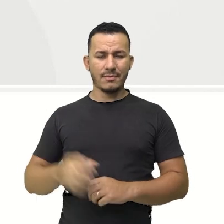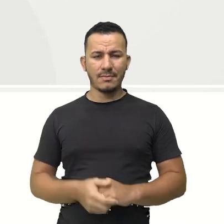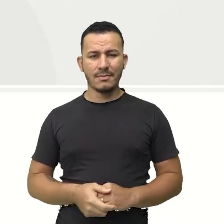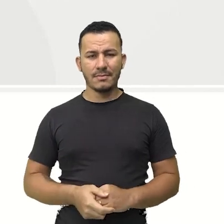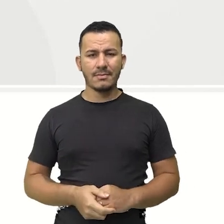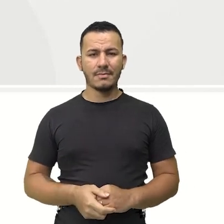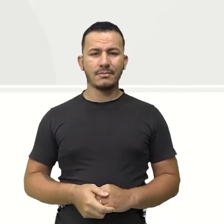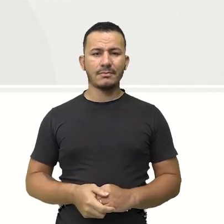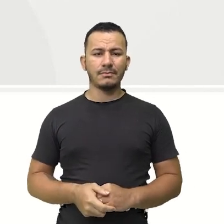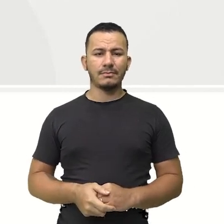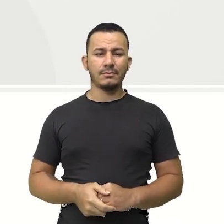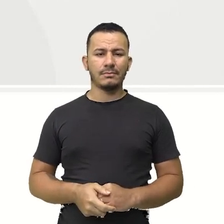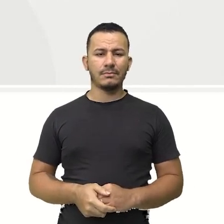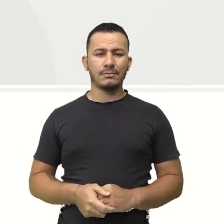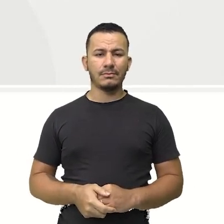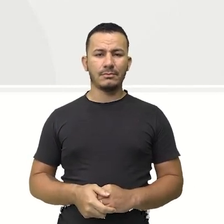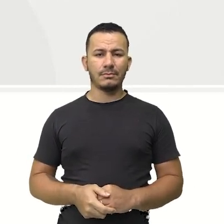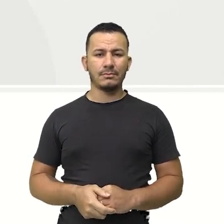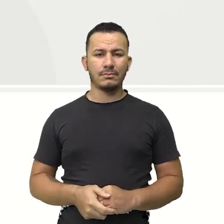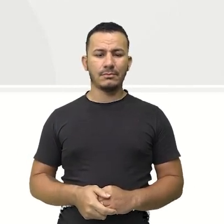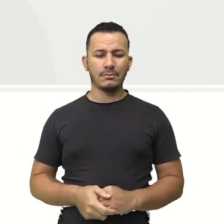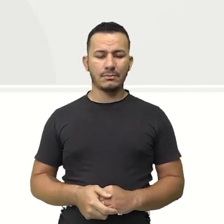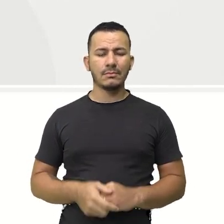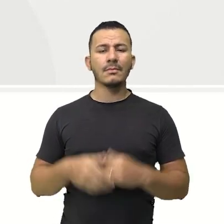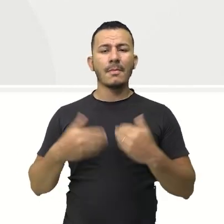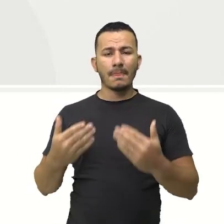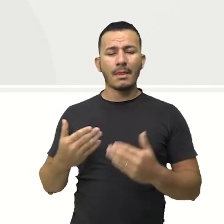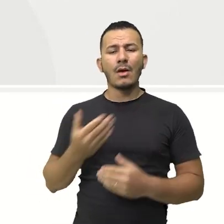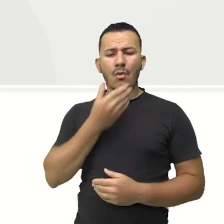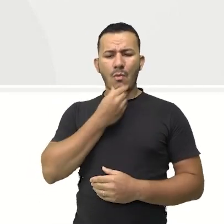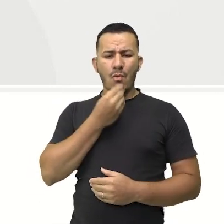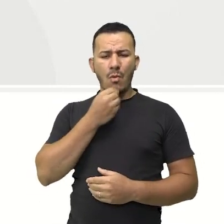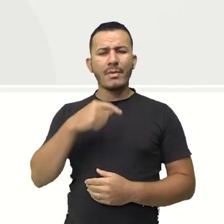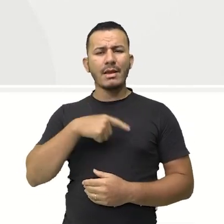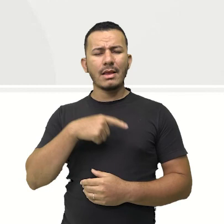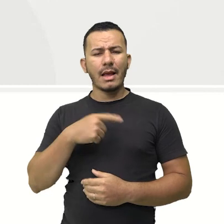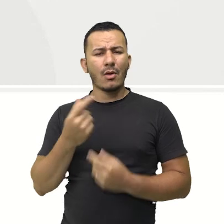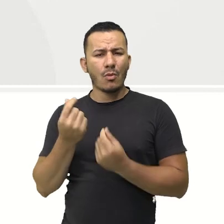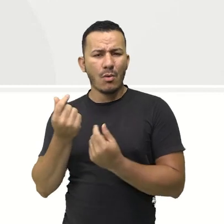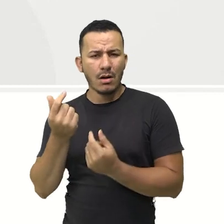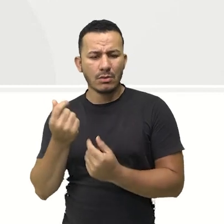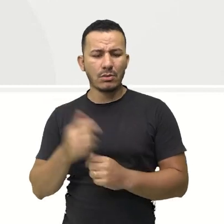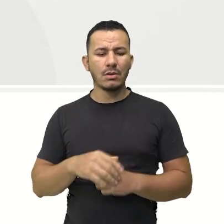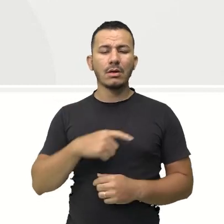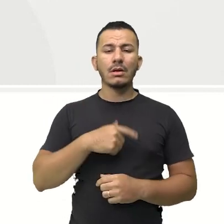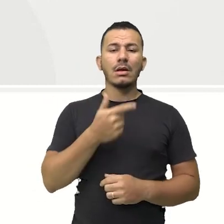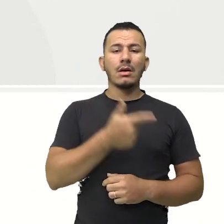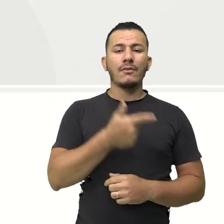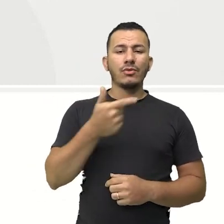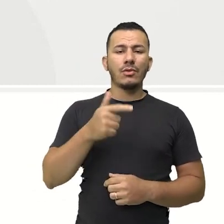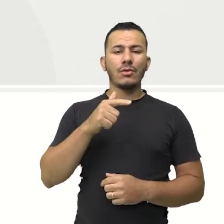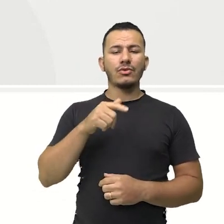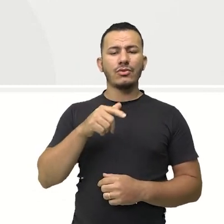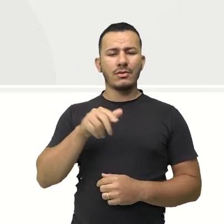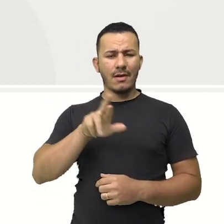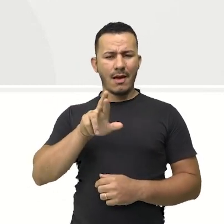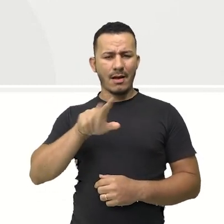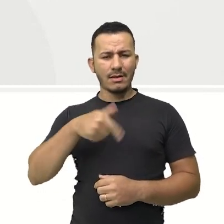22,50. Então, quantos marcos possui? Possui R$